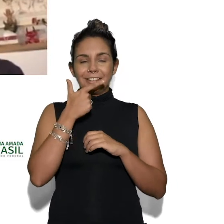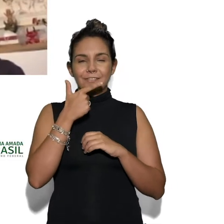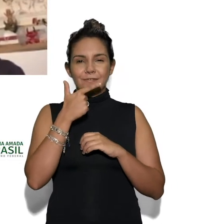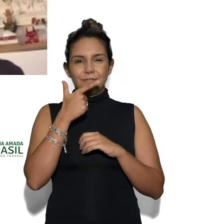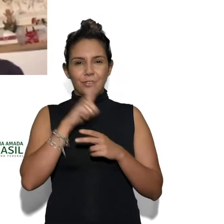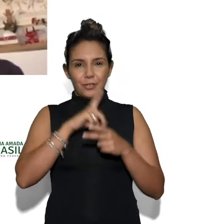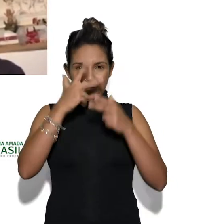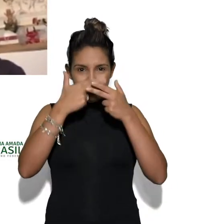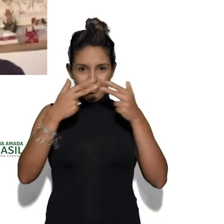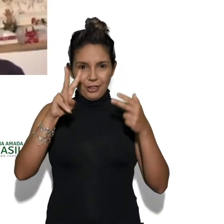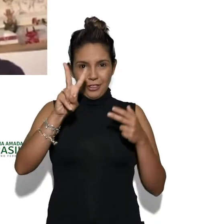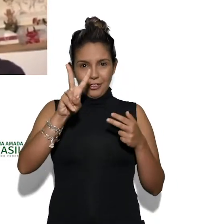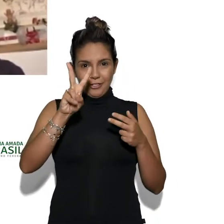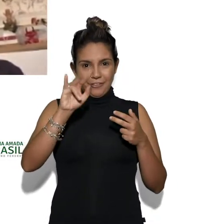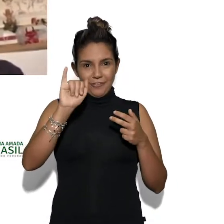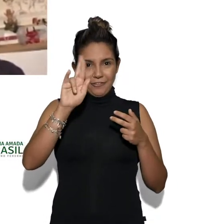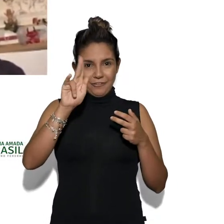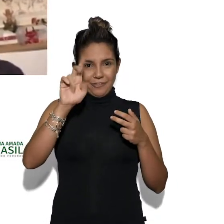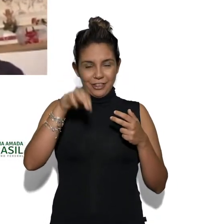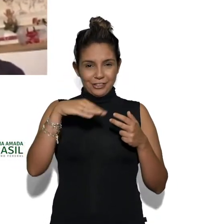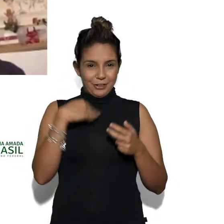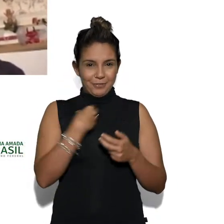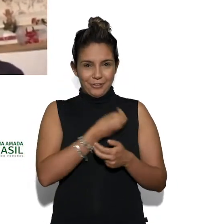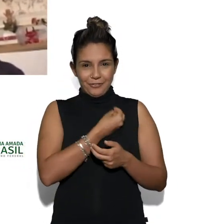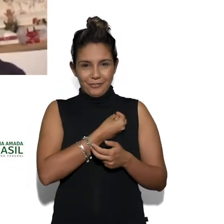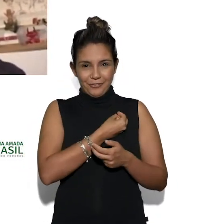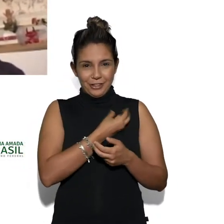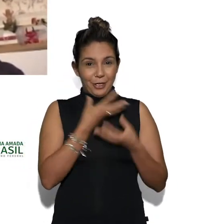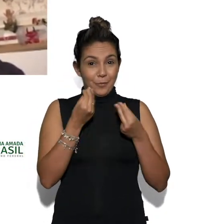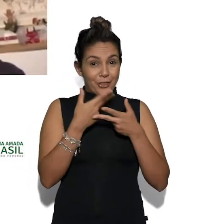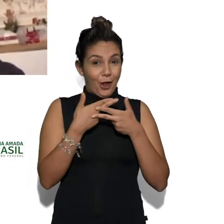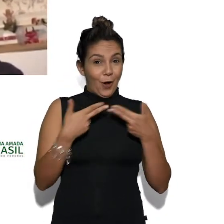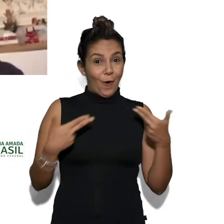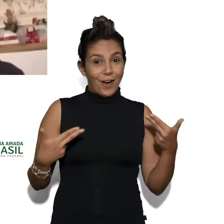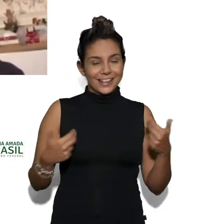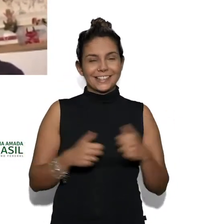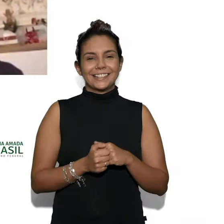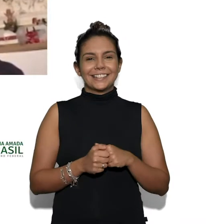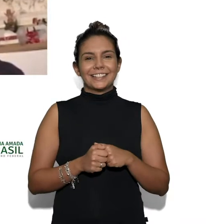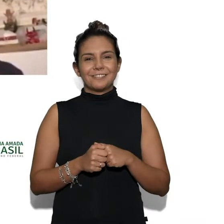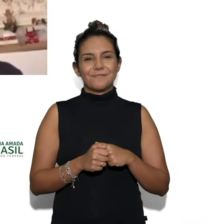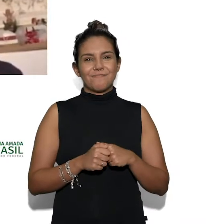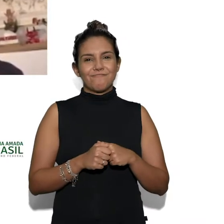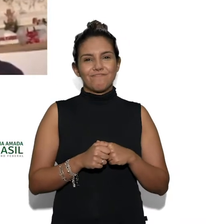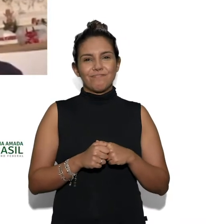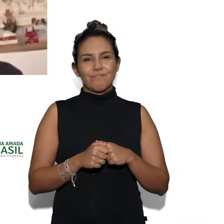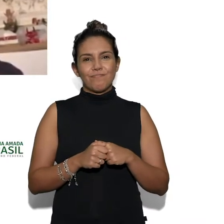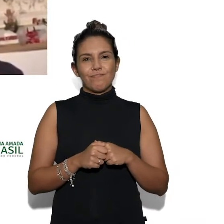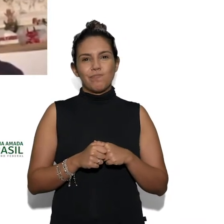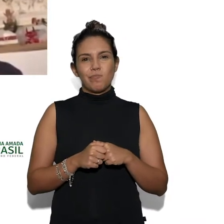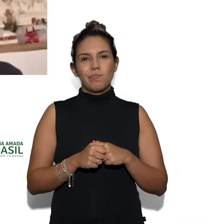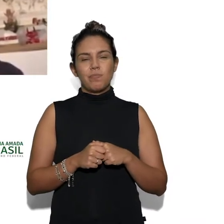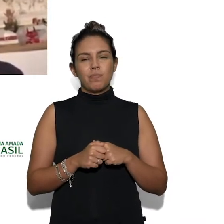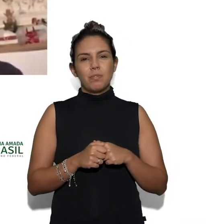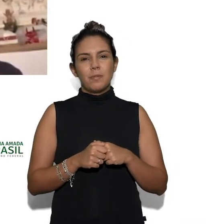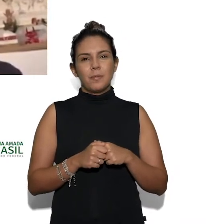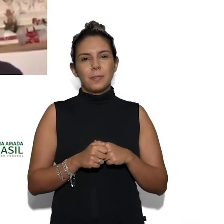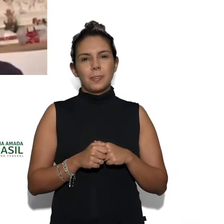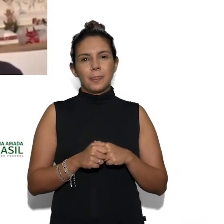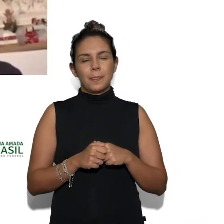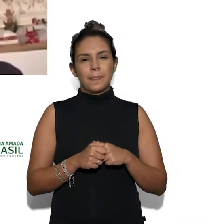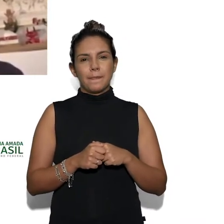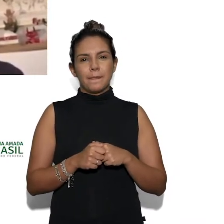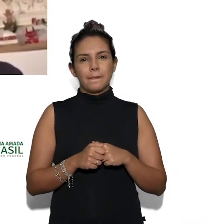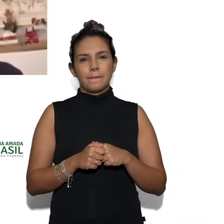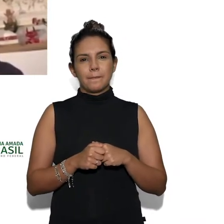Tem muita coisa virgem na minha vida, Simone. Muita coisa virgem. Aqui, bem, deixa eu